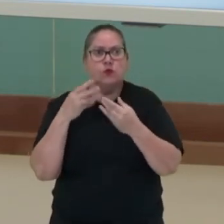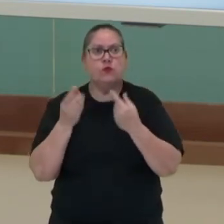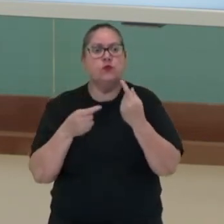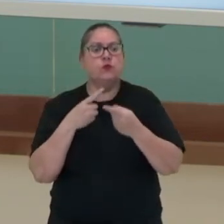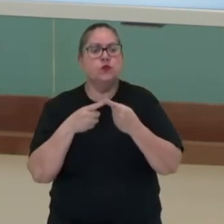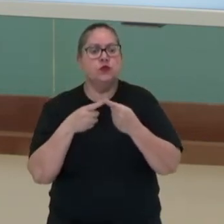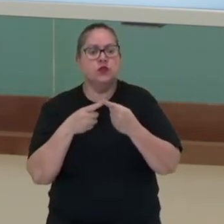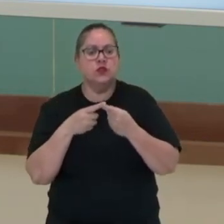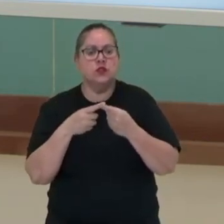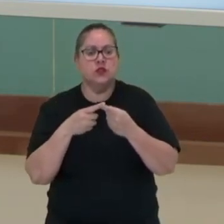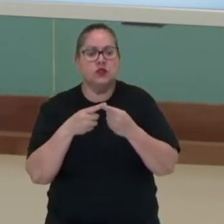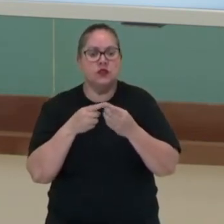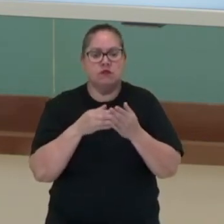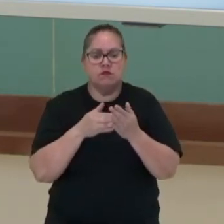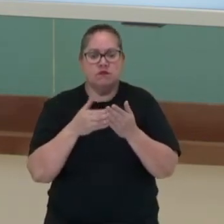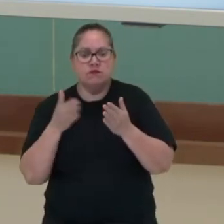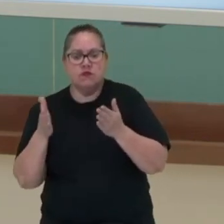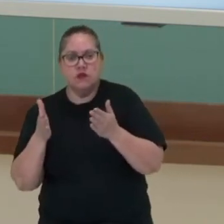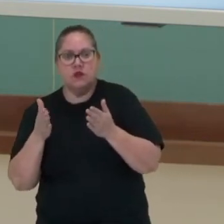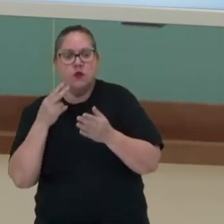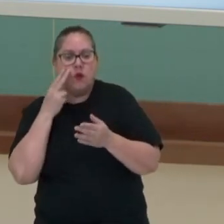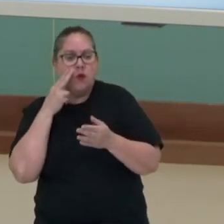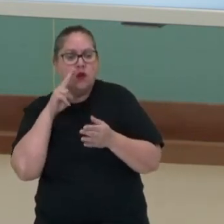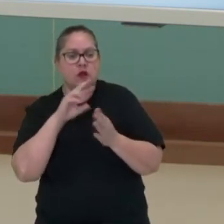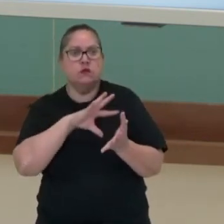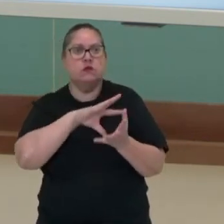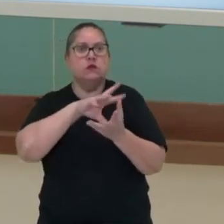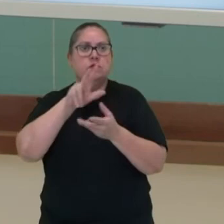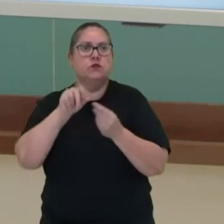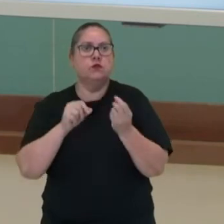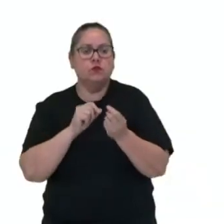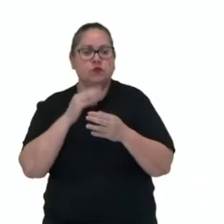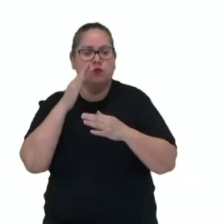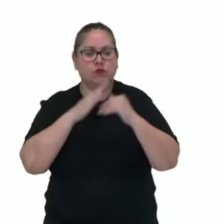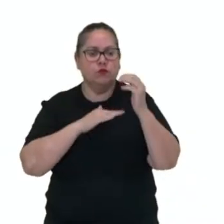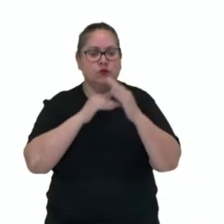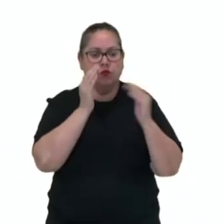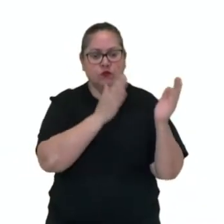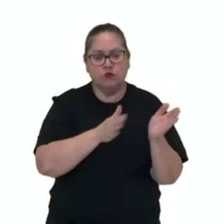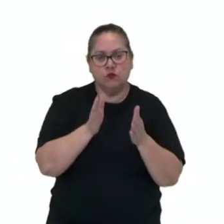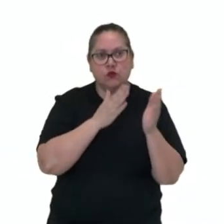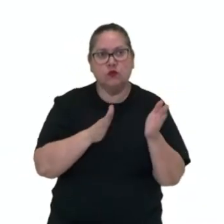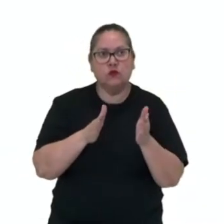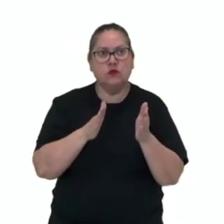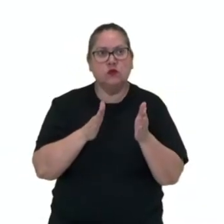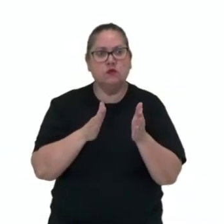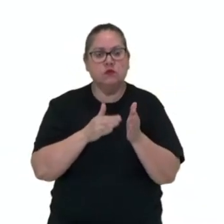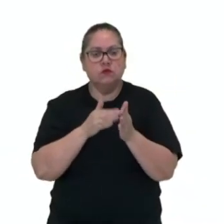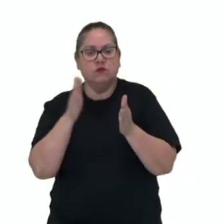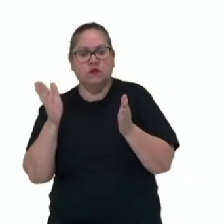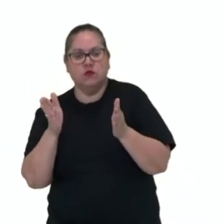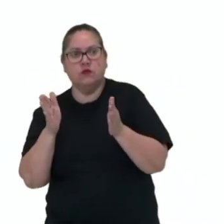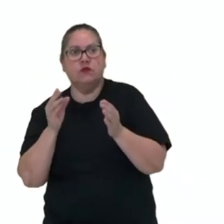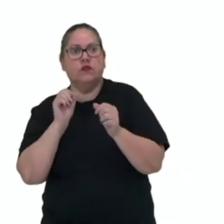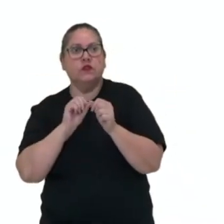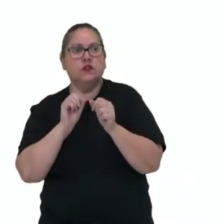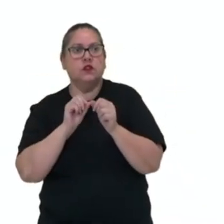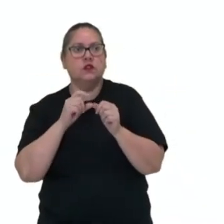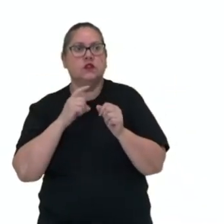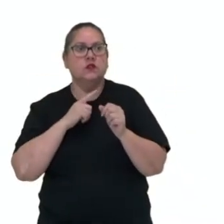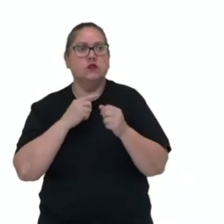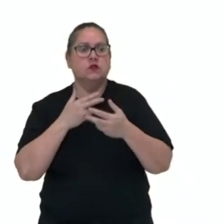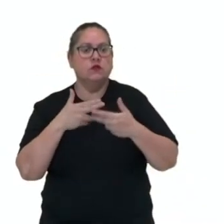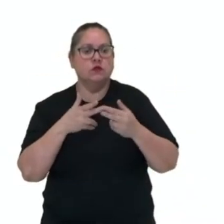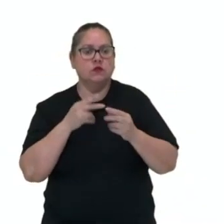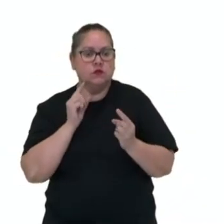maneira descentralizada de olhar o mundo no quesito produção. E essa descentralização faz com que haja